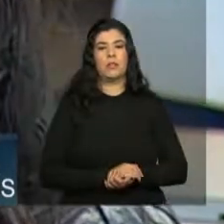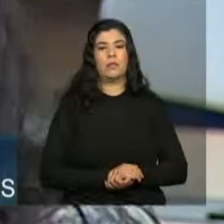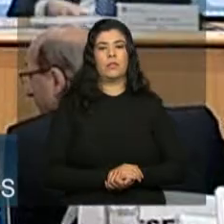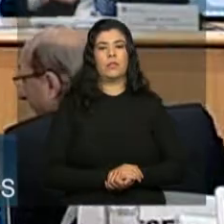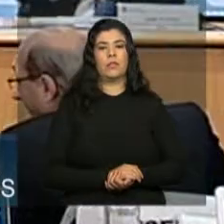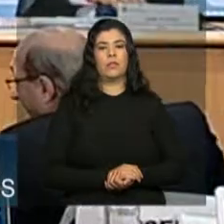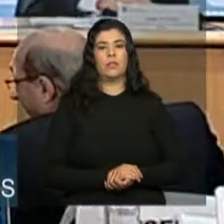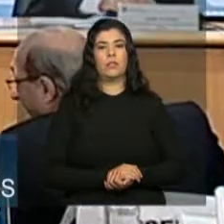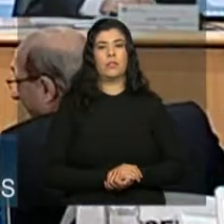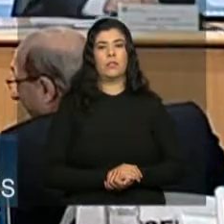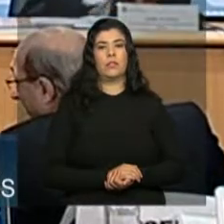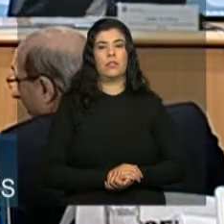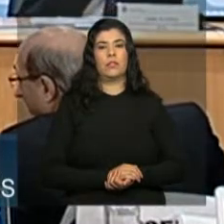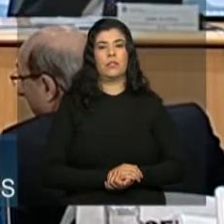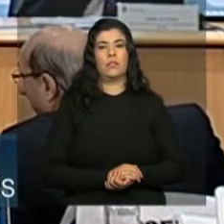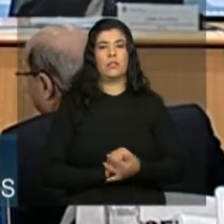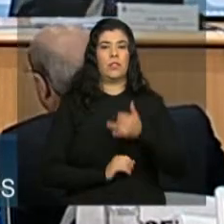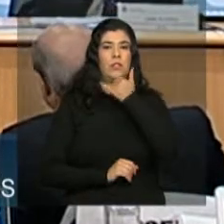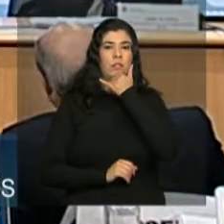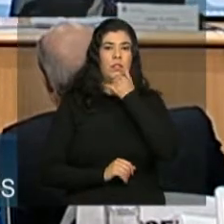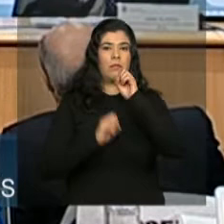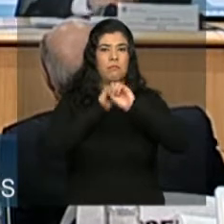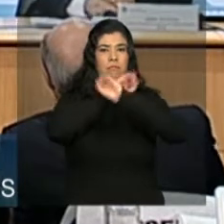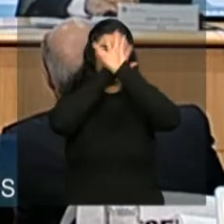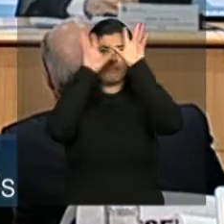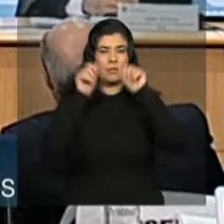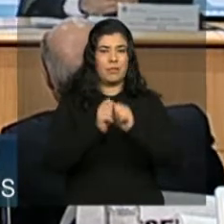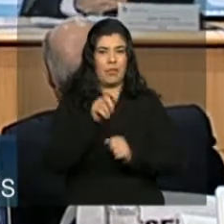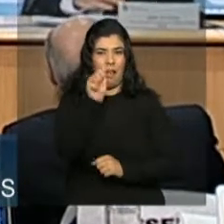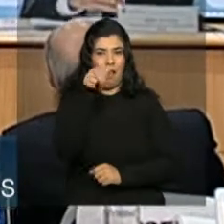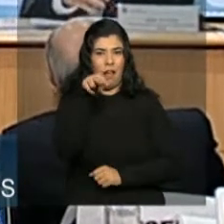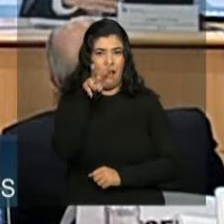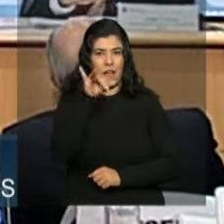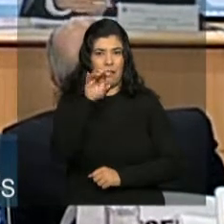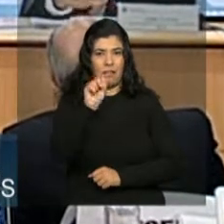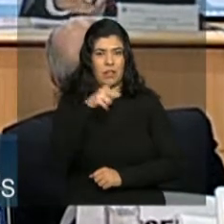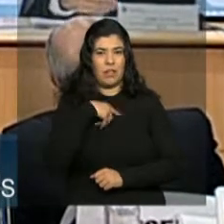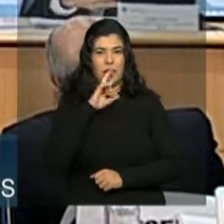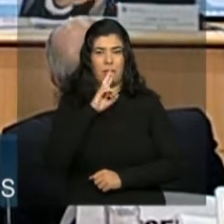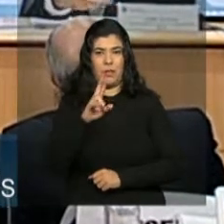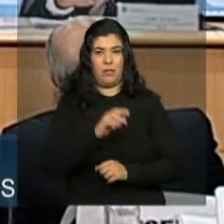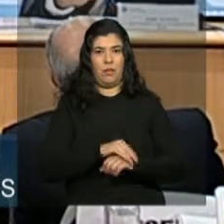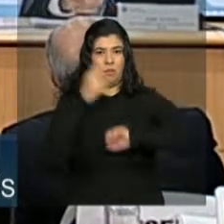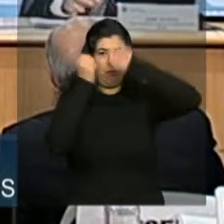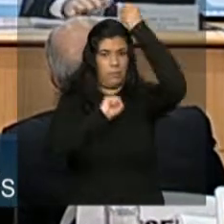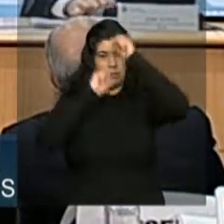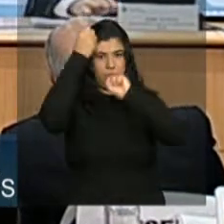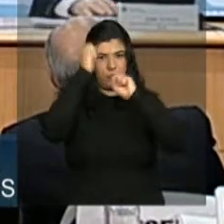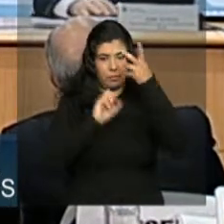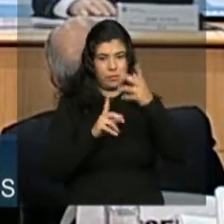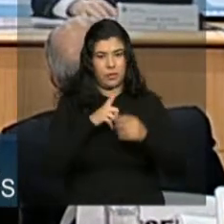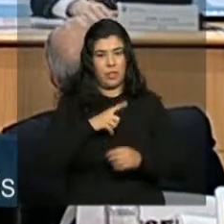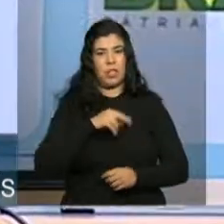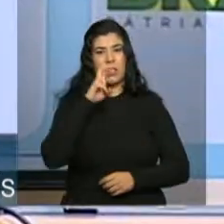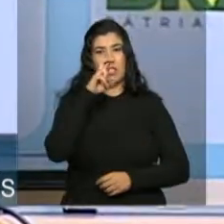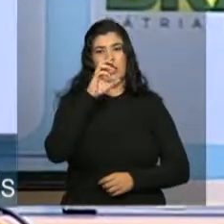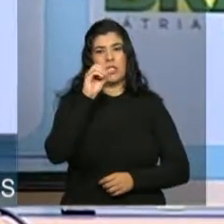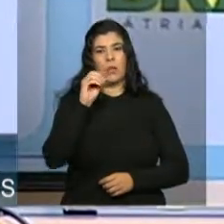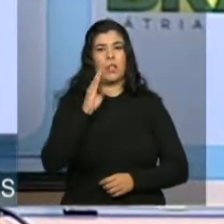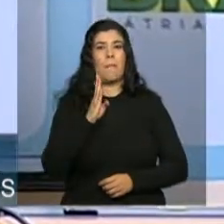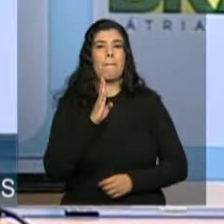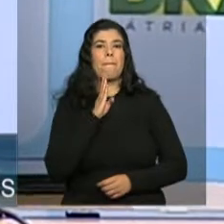Responde eu vou passar para o presidente da vida que tem mais clareza e rápido na ponta da língua Indústria Farmacêutica fabricação de medicamentos em torno